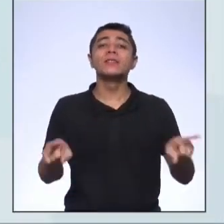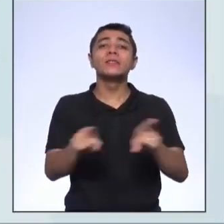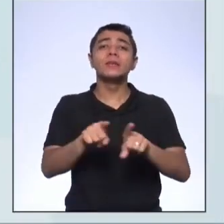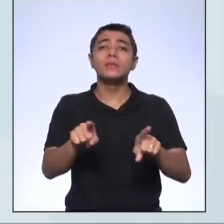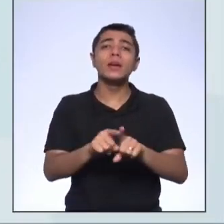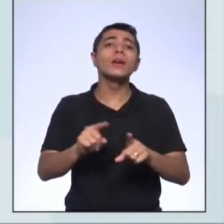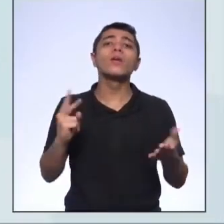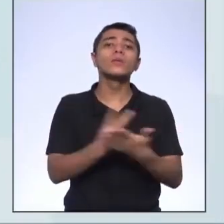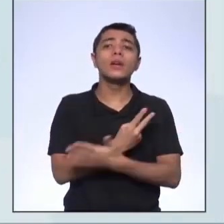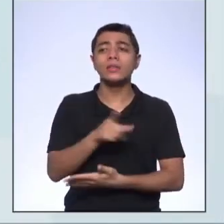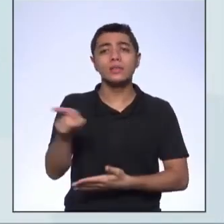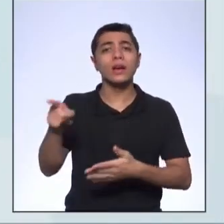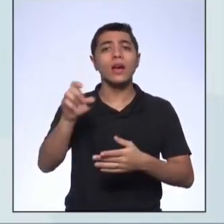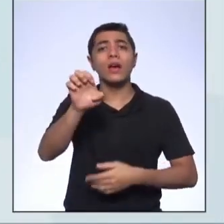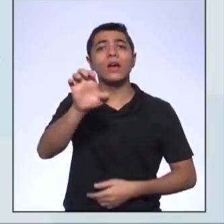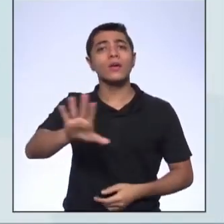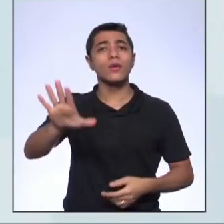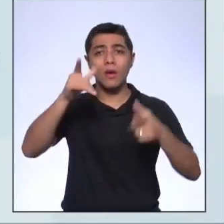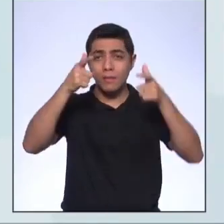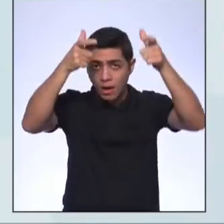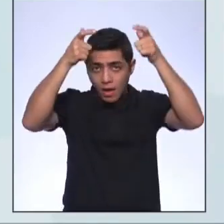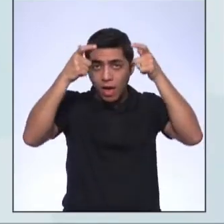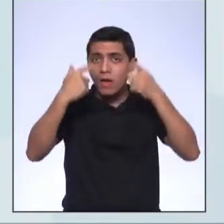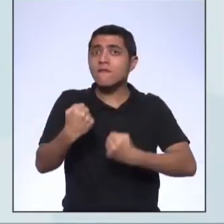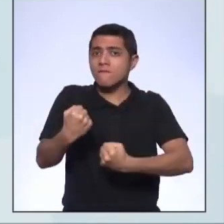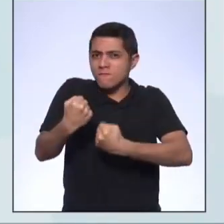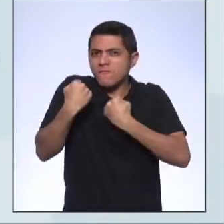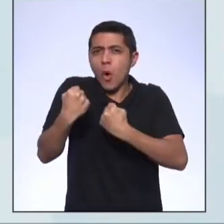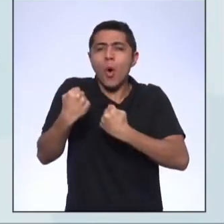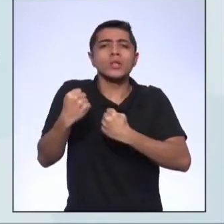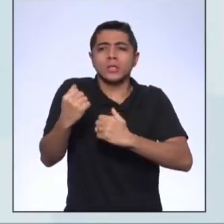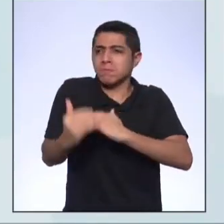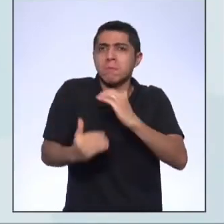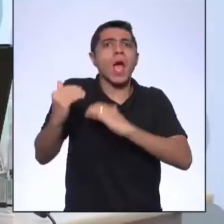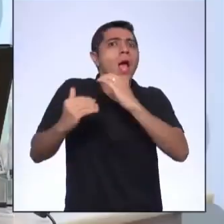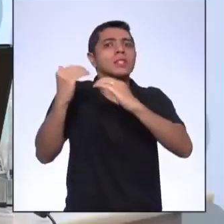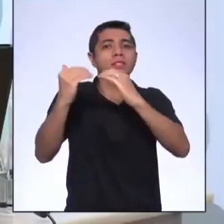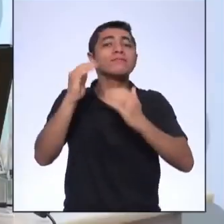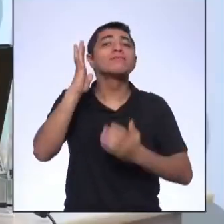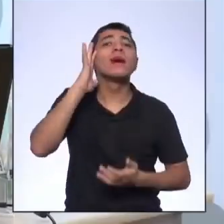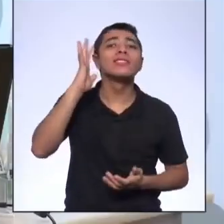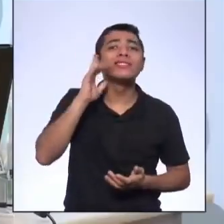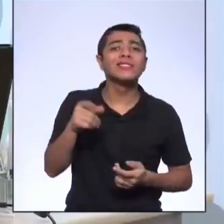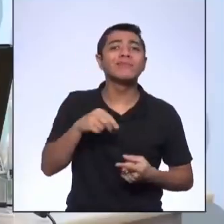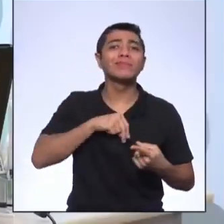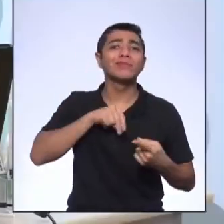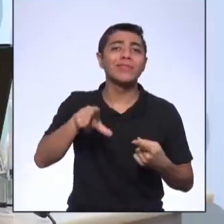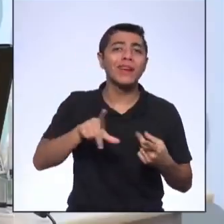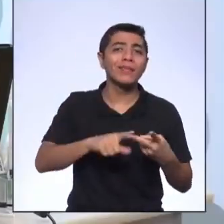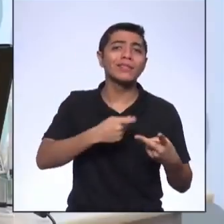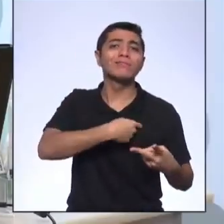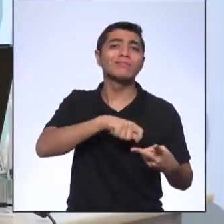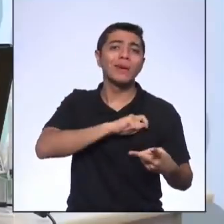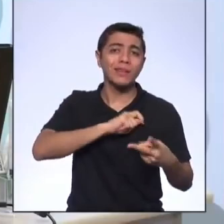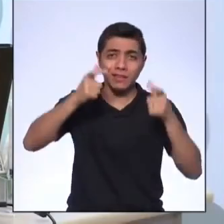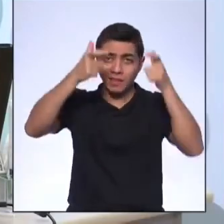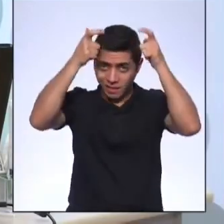poder dos reis europeus. Então imagine esses reis de Portugal e Espanha com todo esse movimento aí